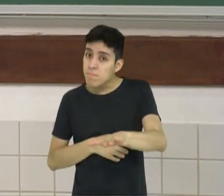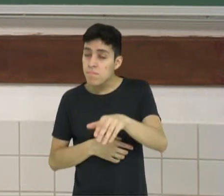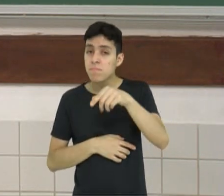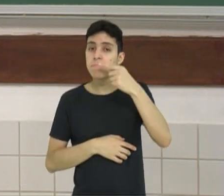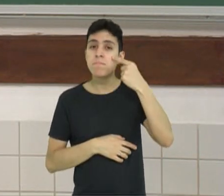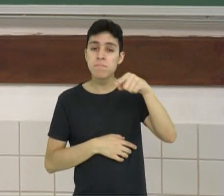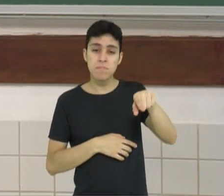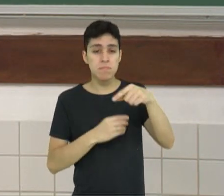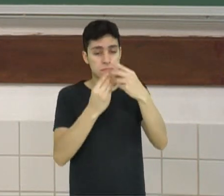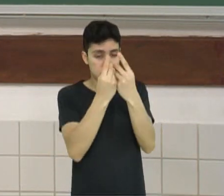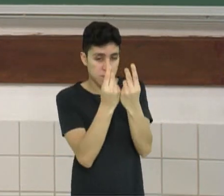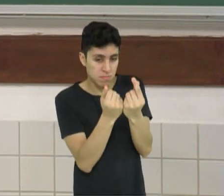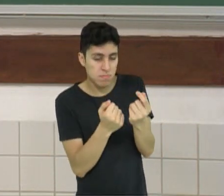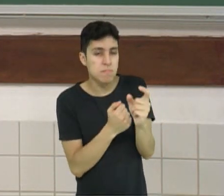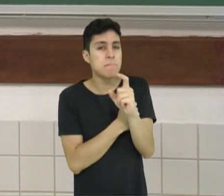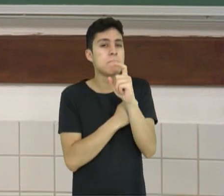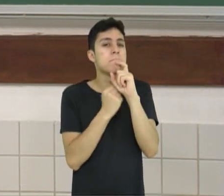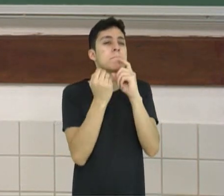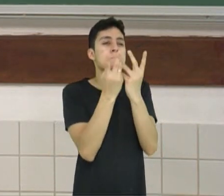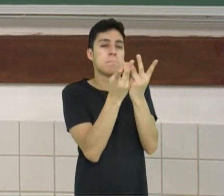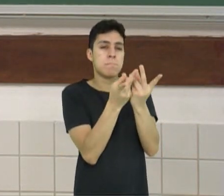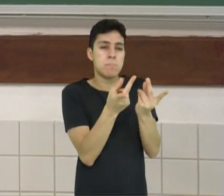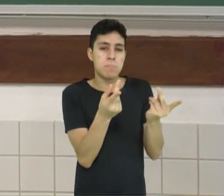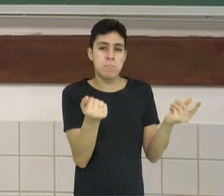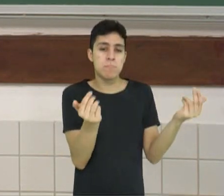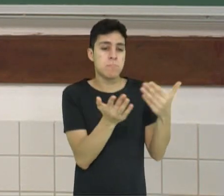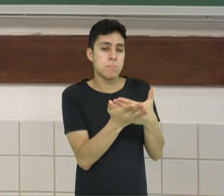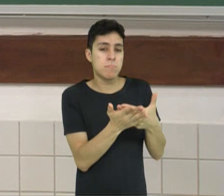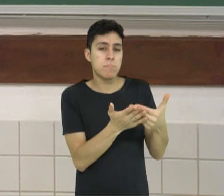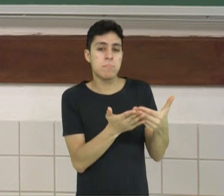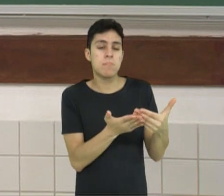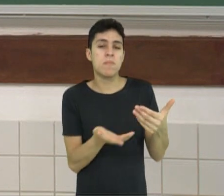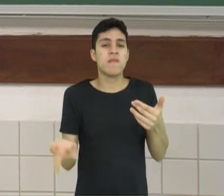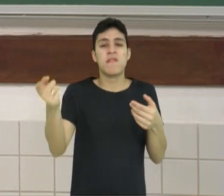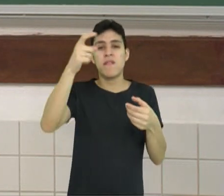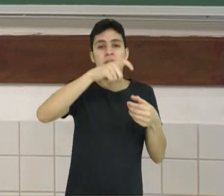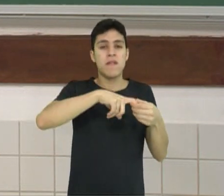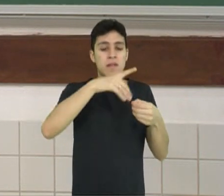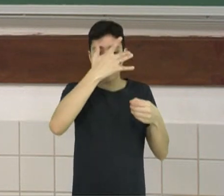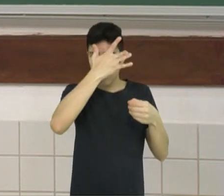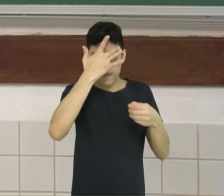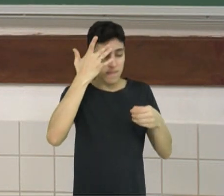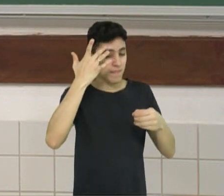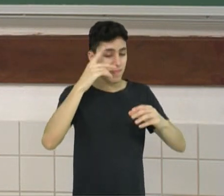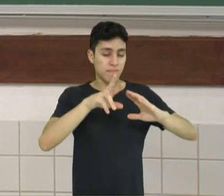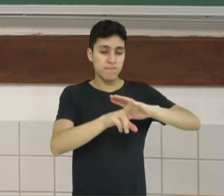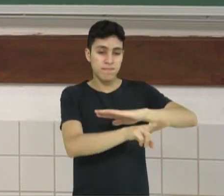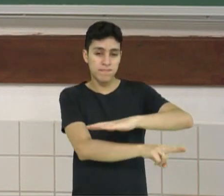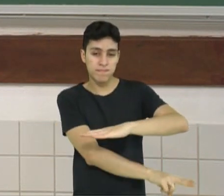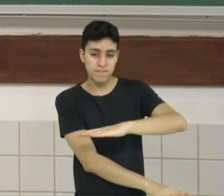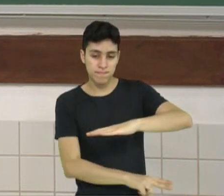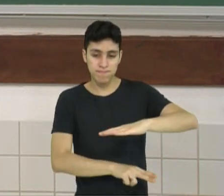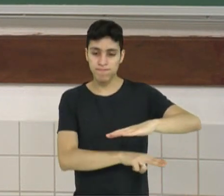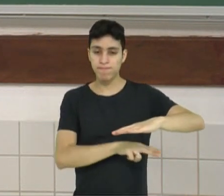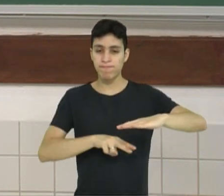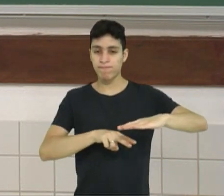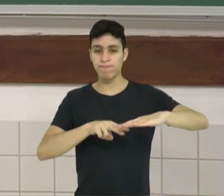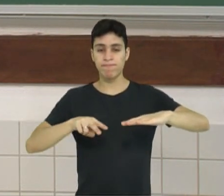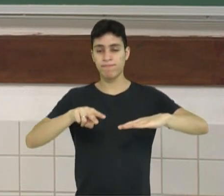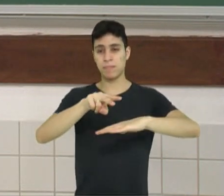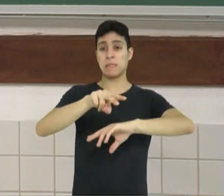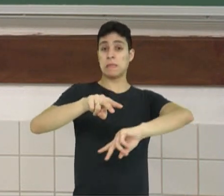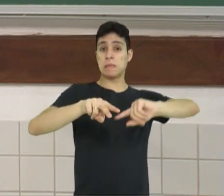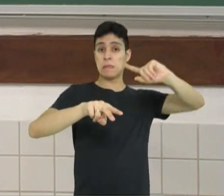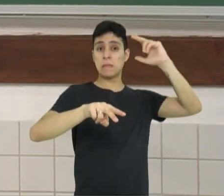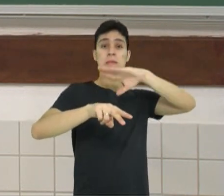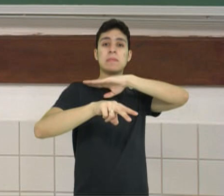o derretimento das geleiras vem trazendo à superfície pessoas que faleceram fazendo